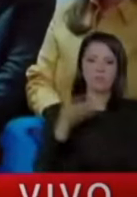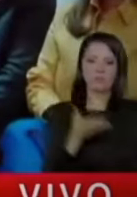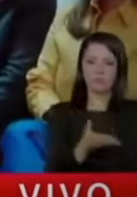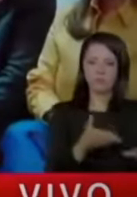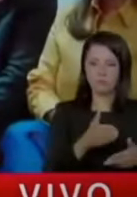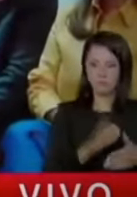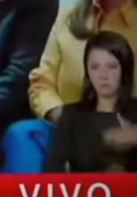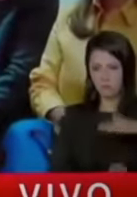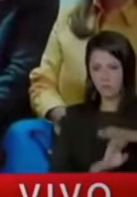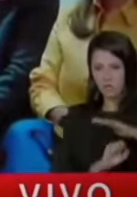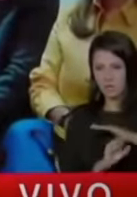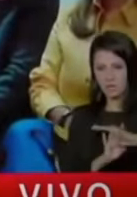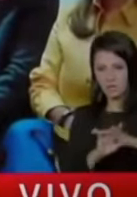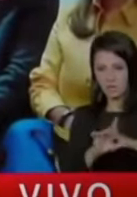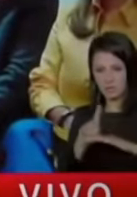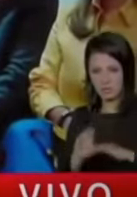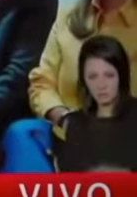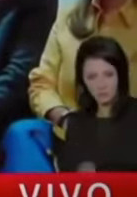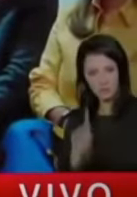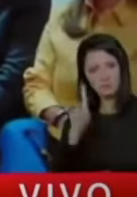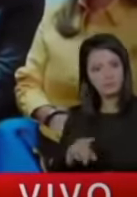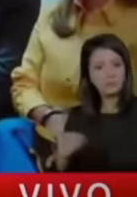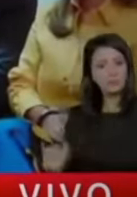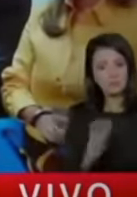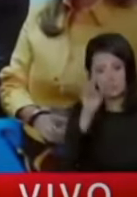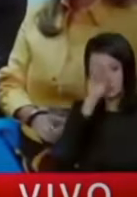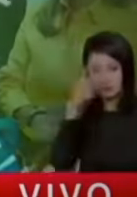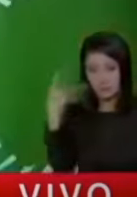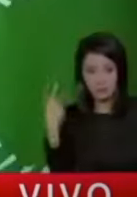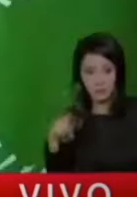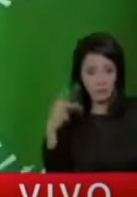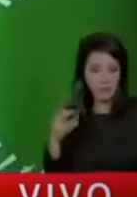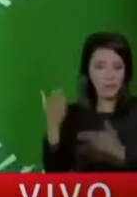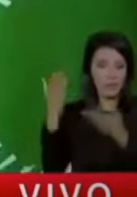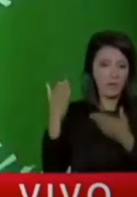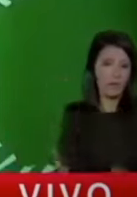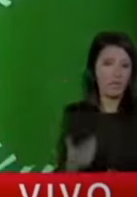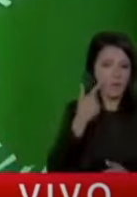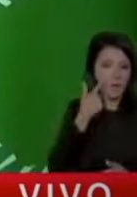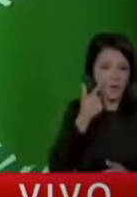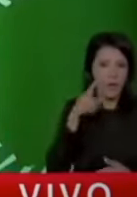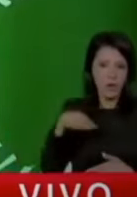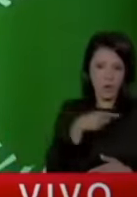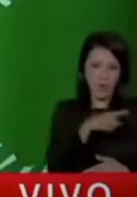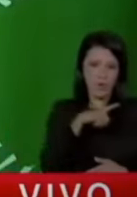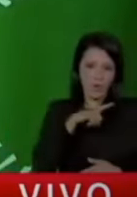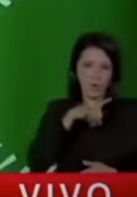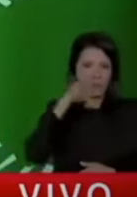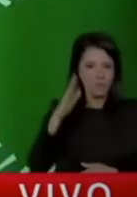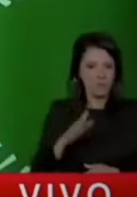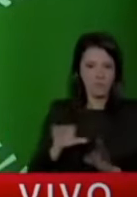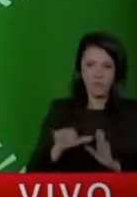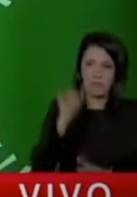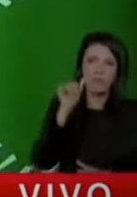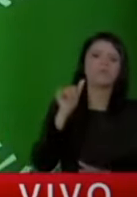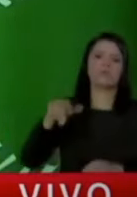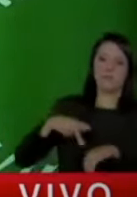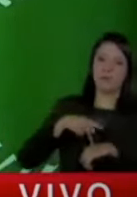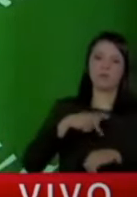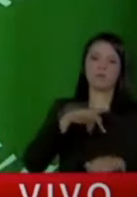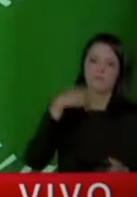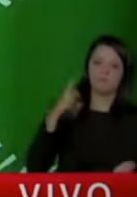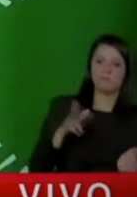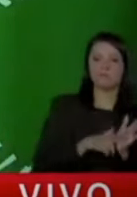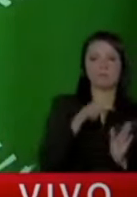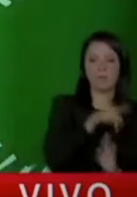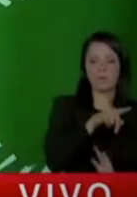ao Ministro inclusive é de que agora fica uma outra imagem diante do mundo dessa fala de lula que vai